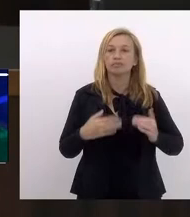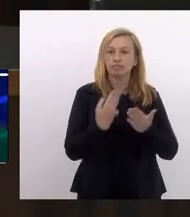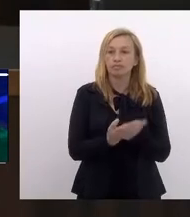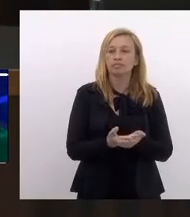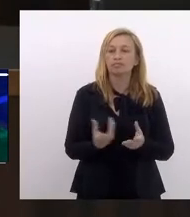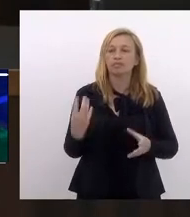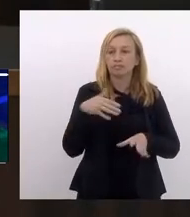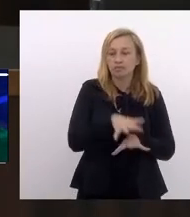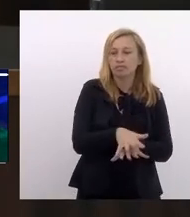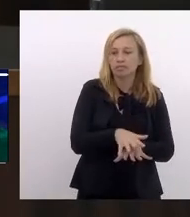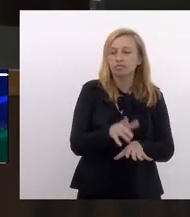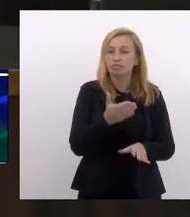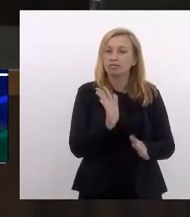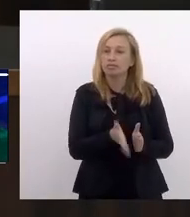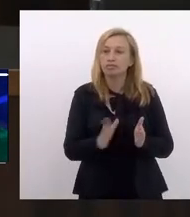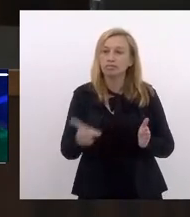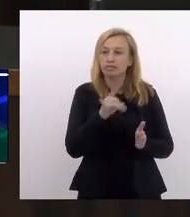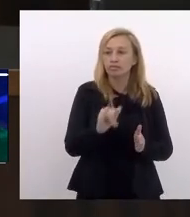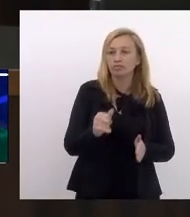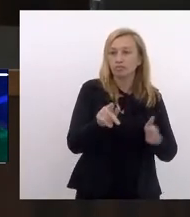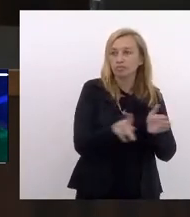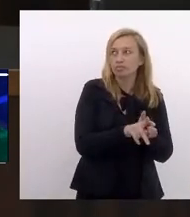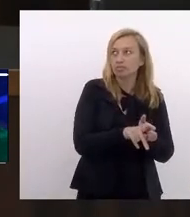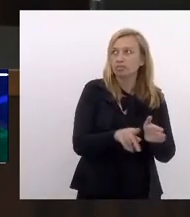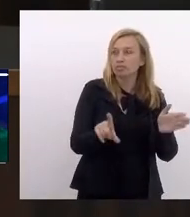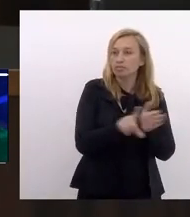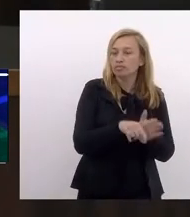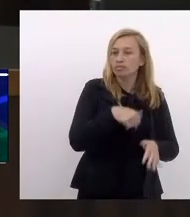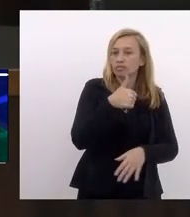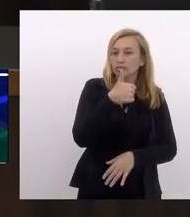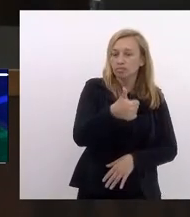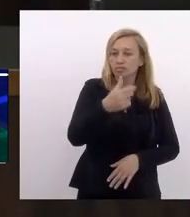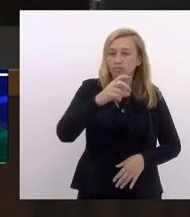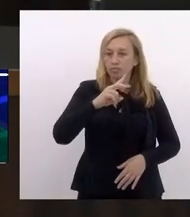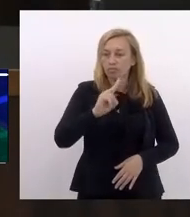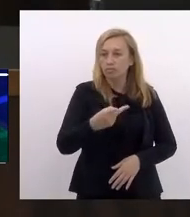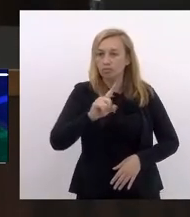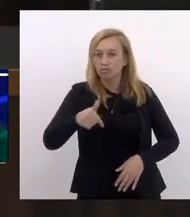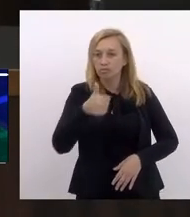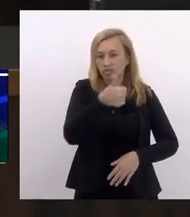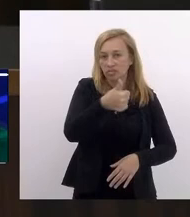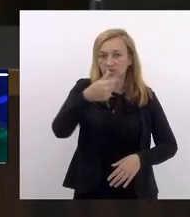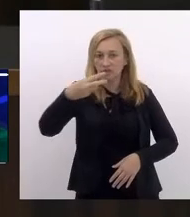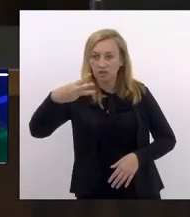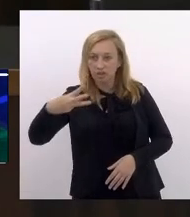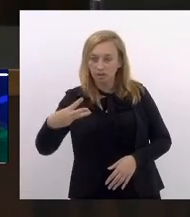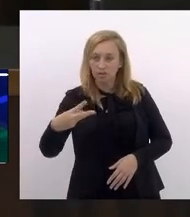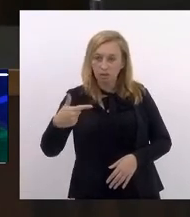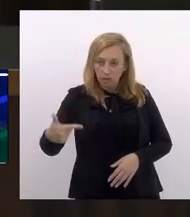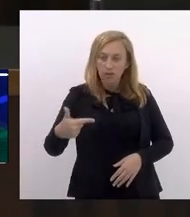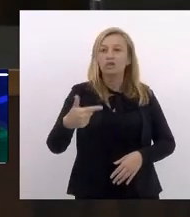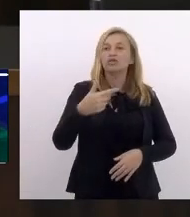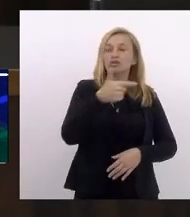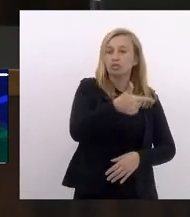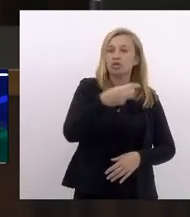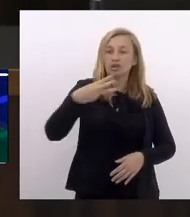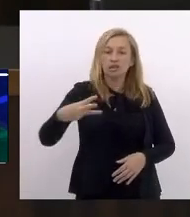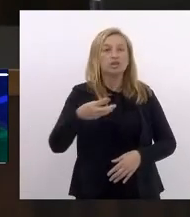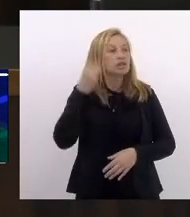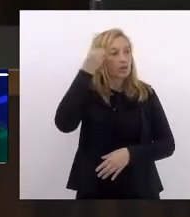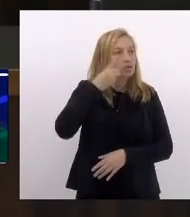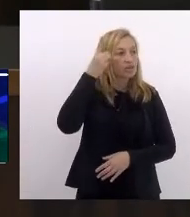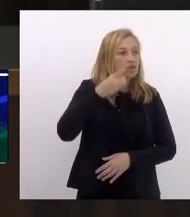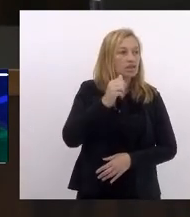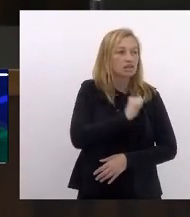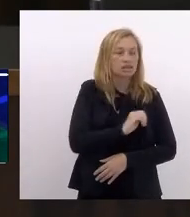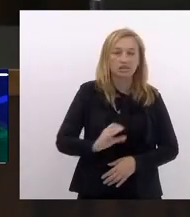requerimento de inclusão na ordem do dia, projeto de lei número 2.122/2013, de autoria do deputado